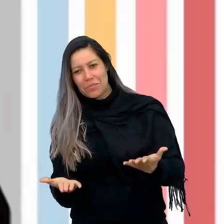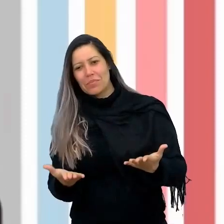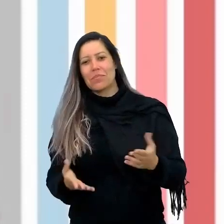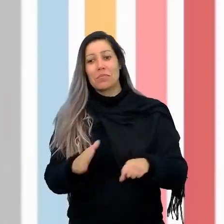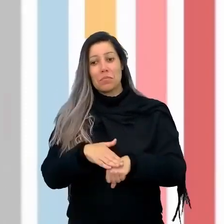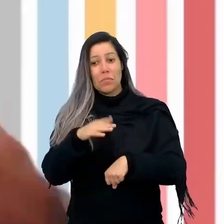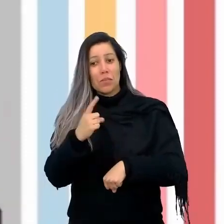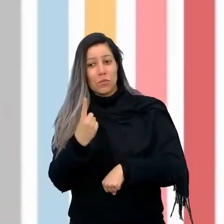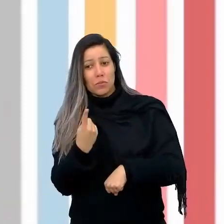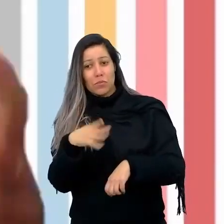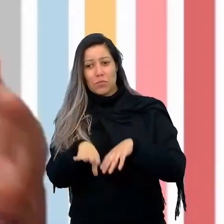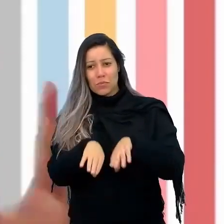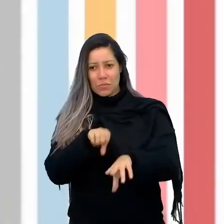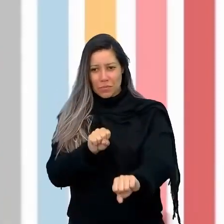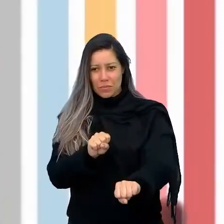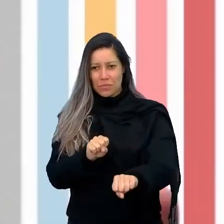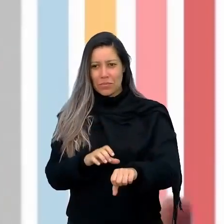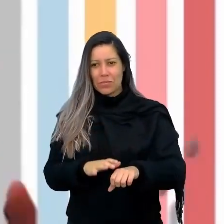formação. Bom,